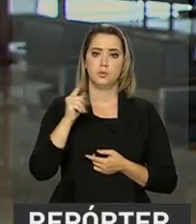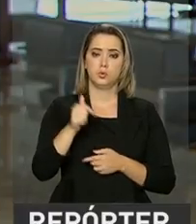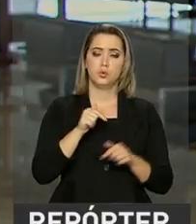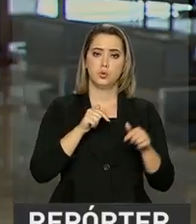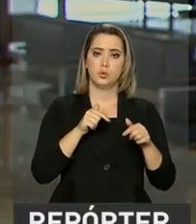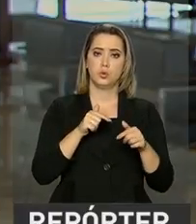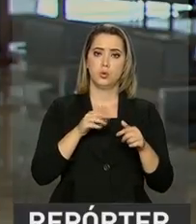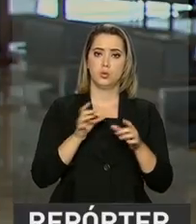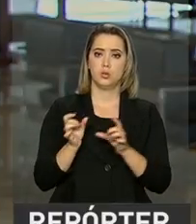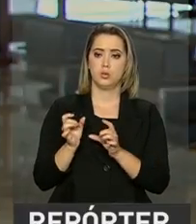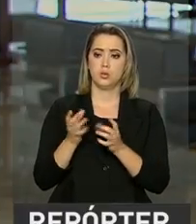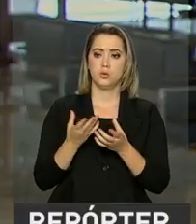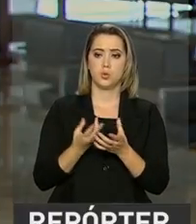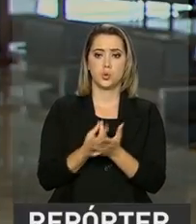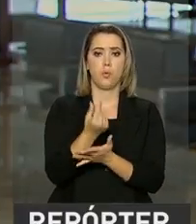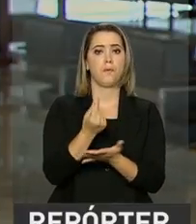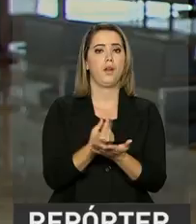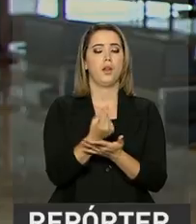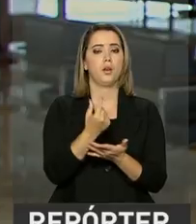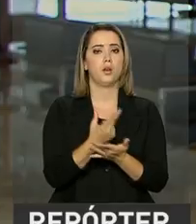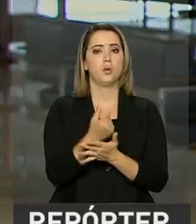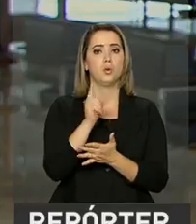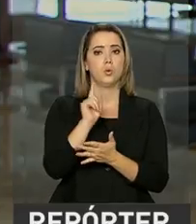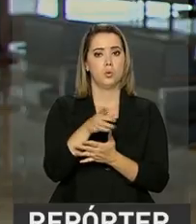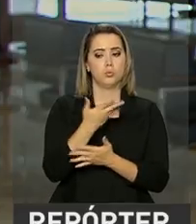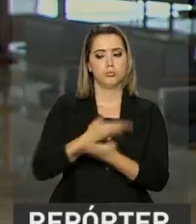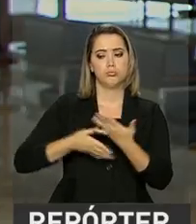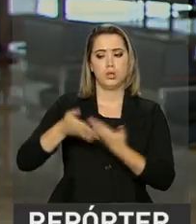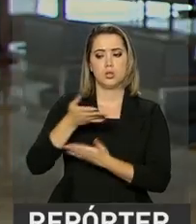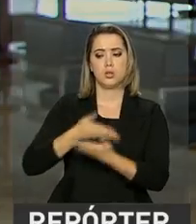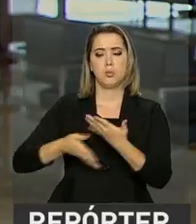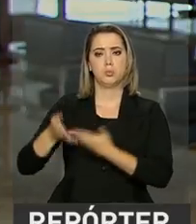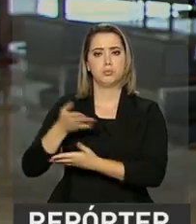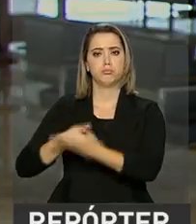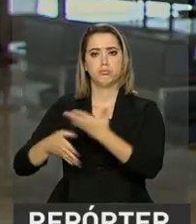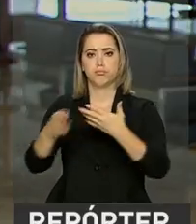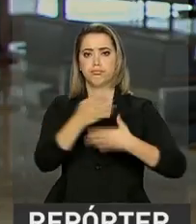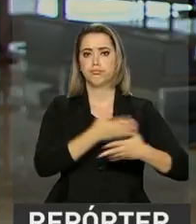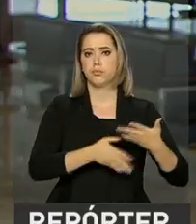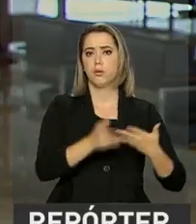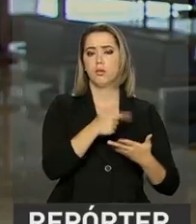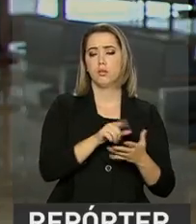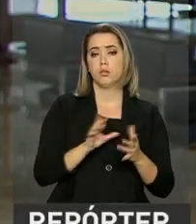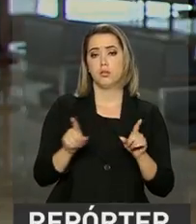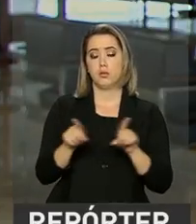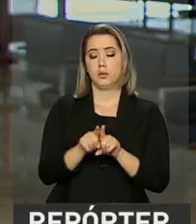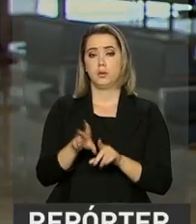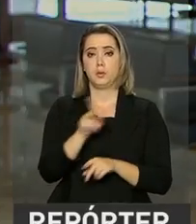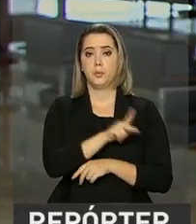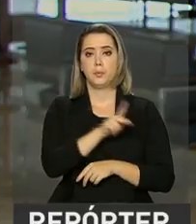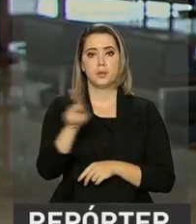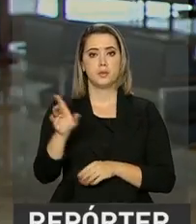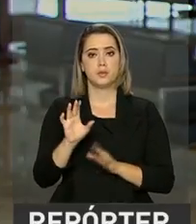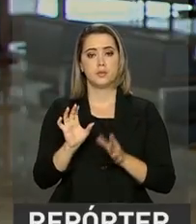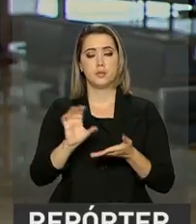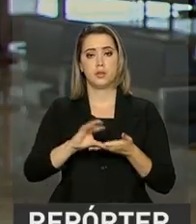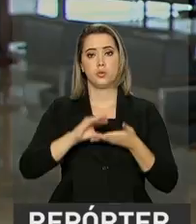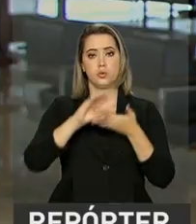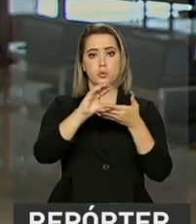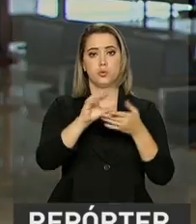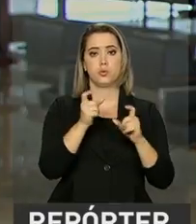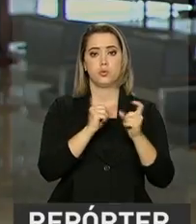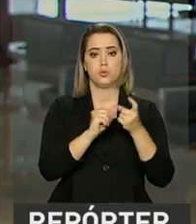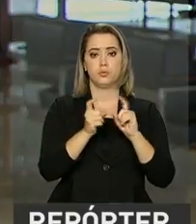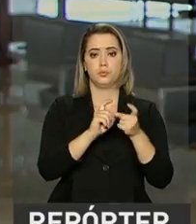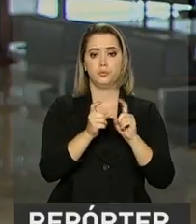da empresa estejam em livre circulação no mercado e que o presidente do conselho de administração não